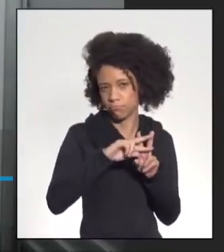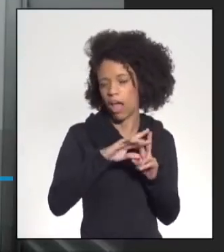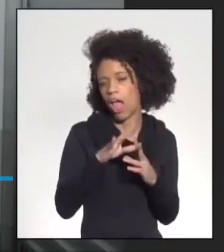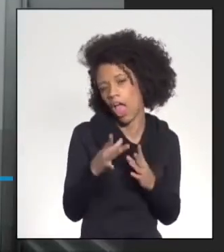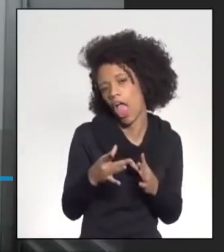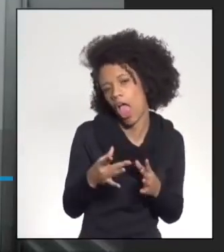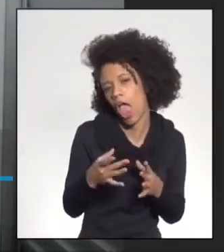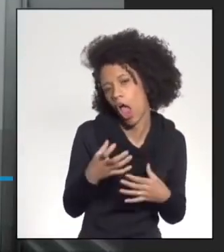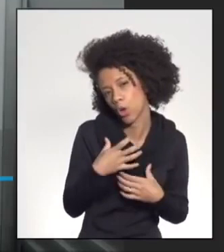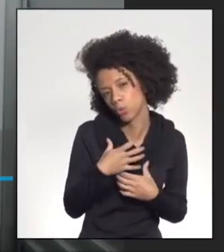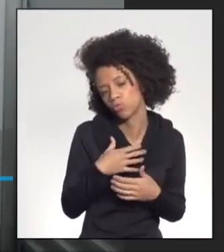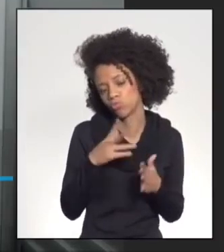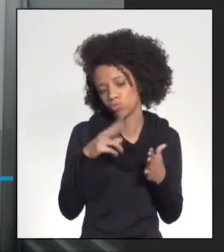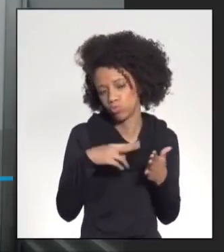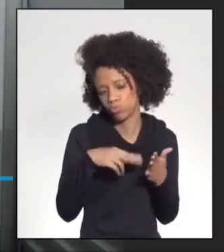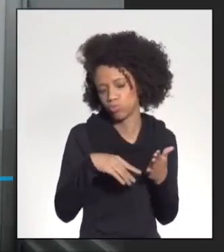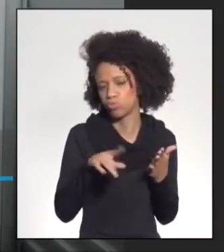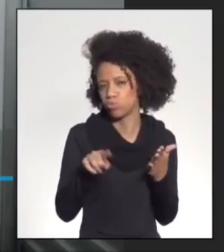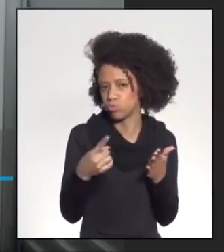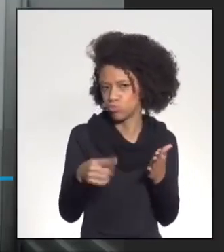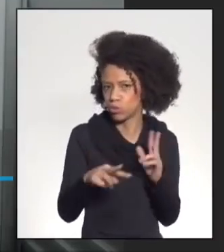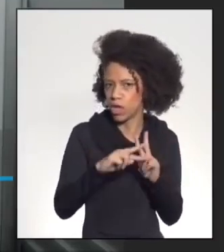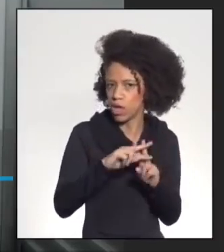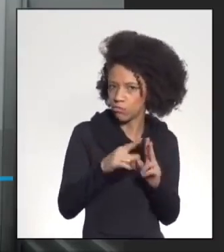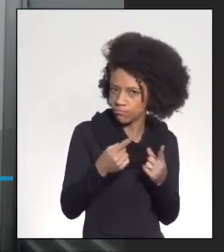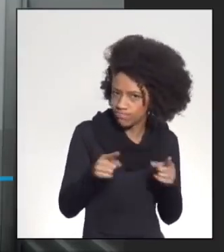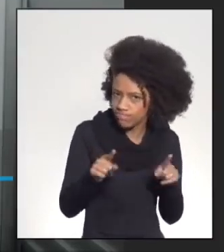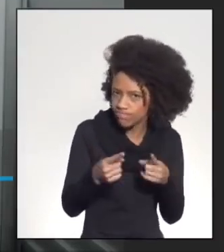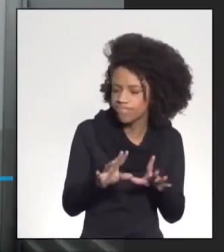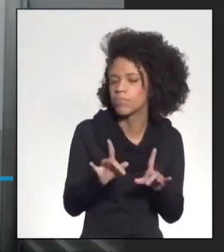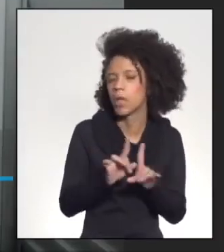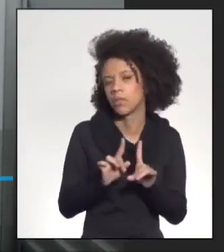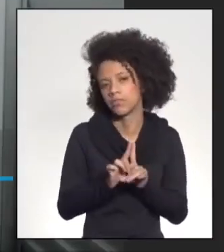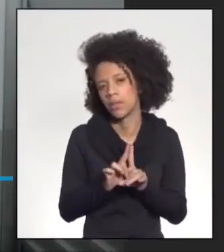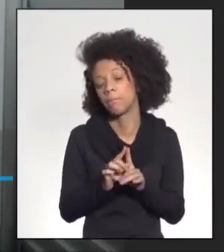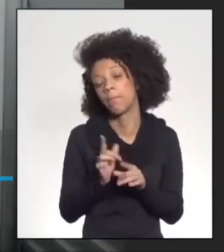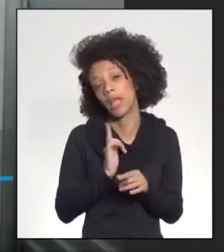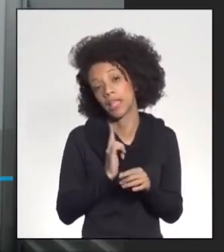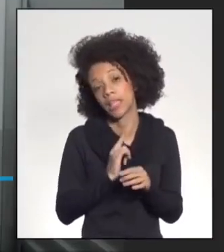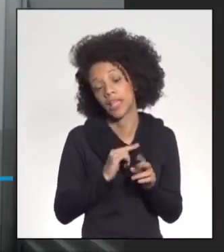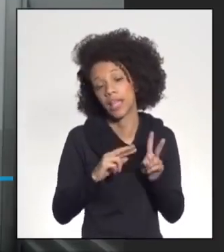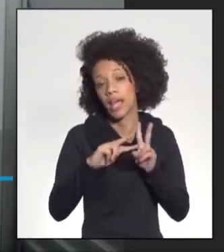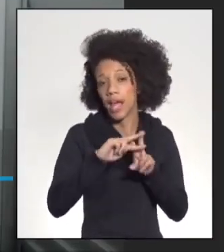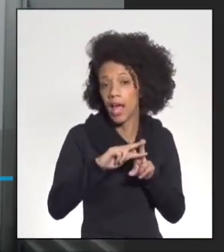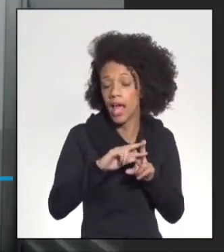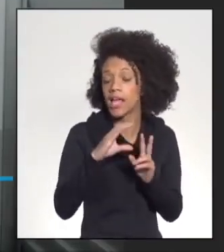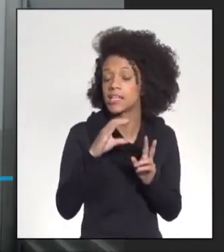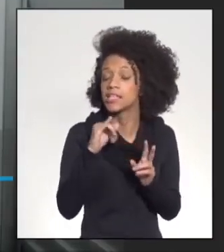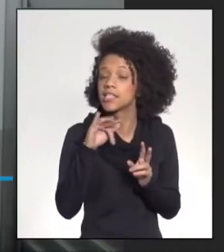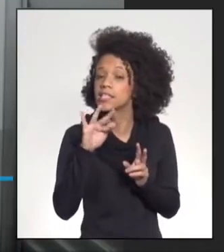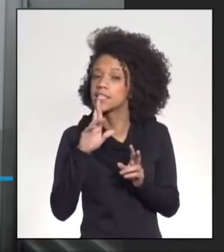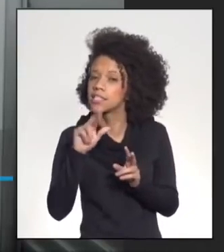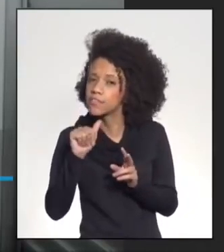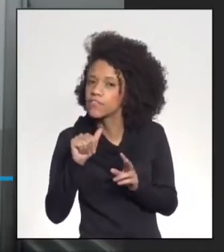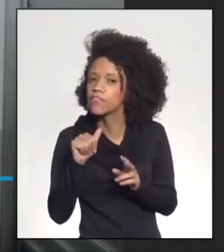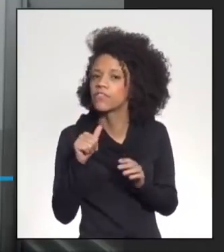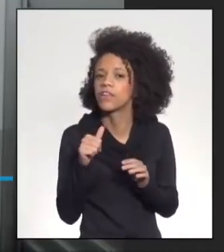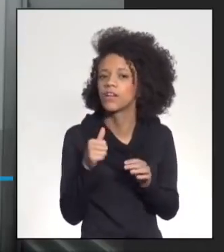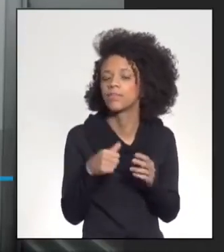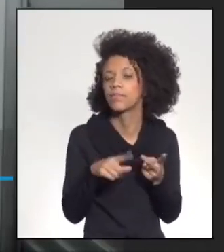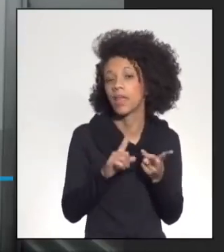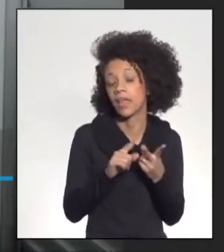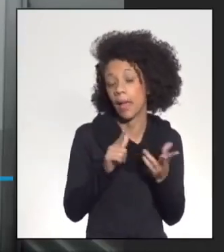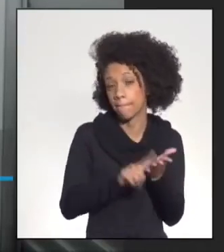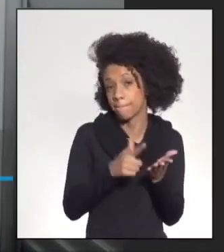toca violão lendo. A cifra é uma forma de leitura também, tá? E tem a cifra e a partitura. Por exemplo, pessoal, nós temos, além das